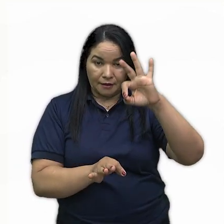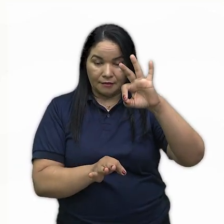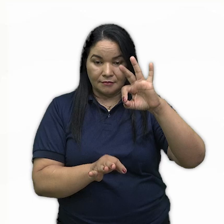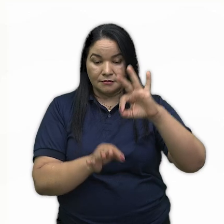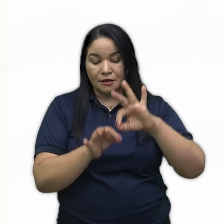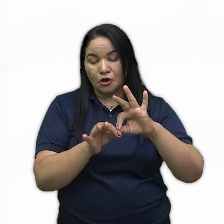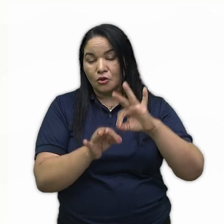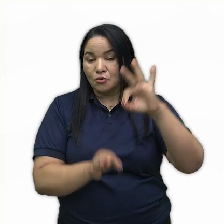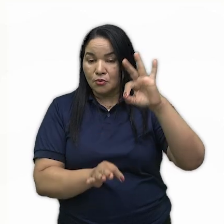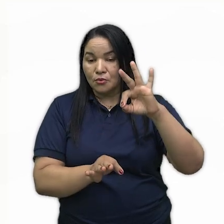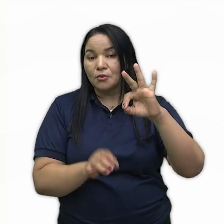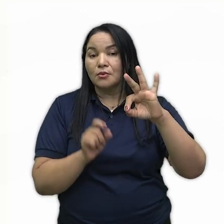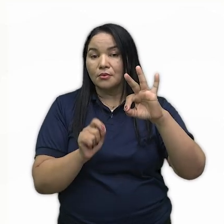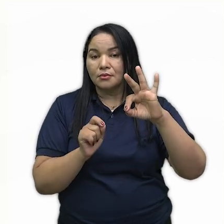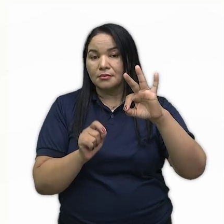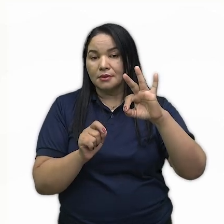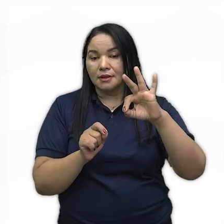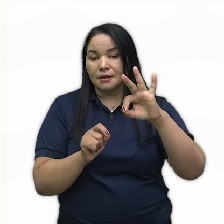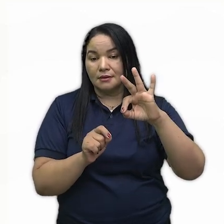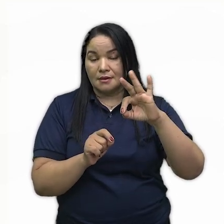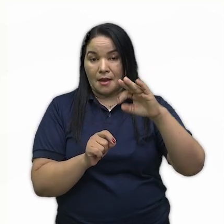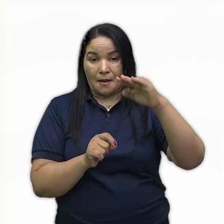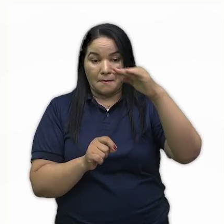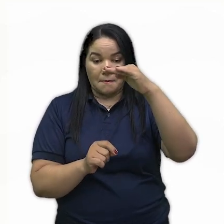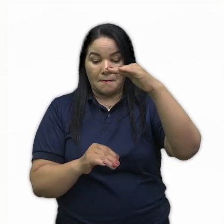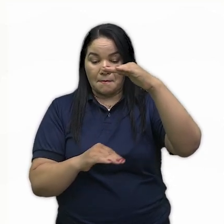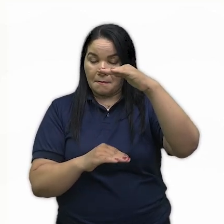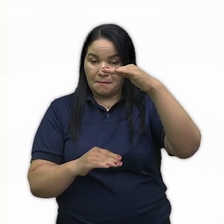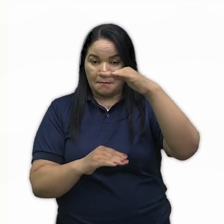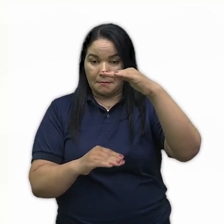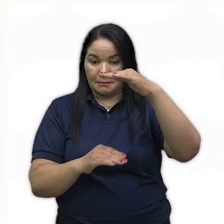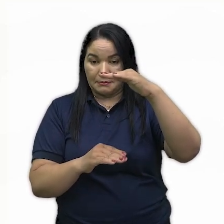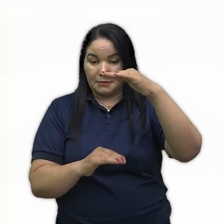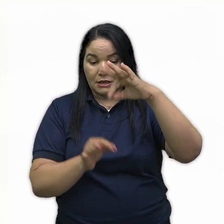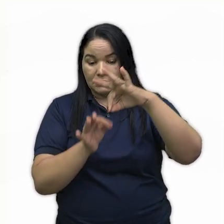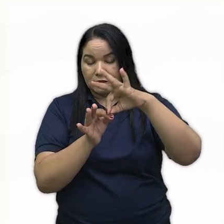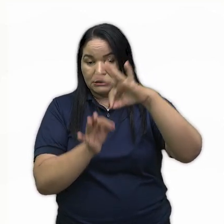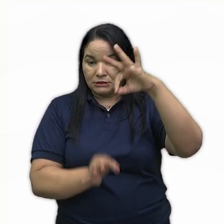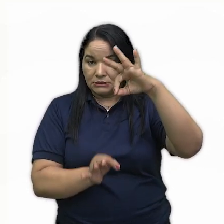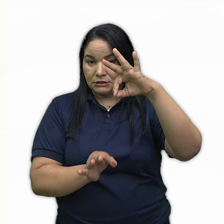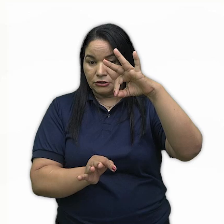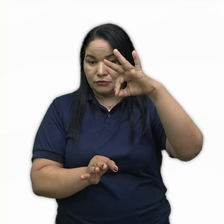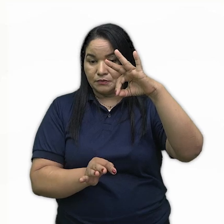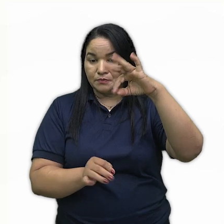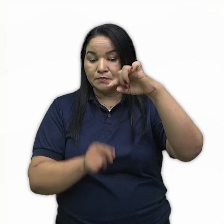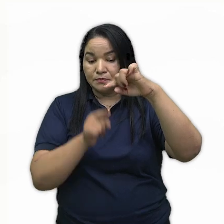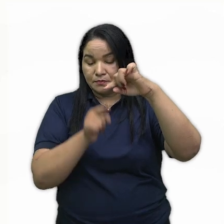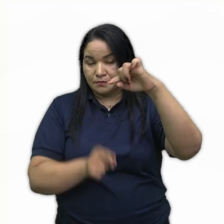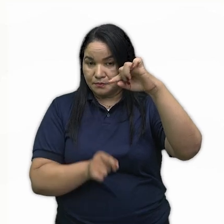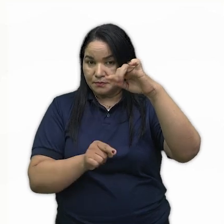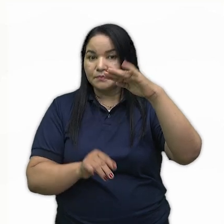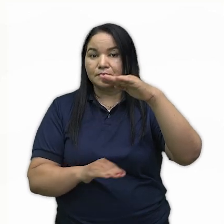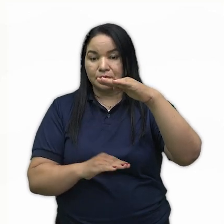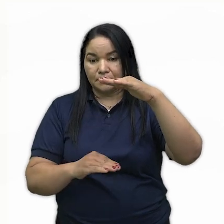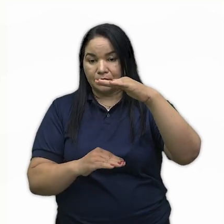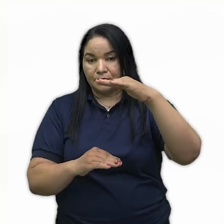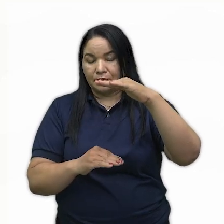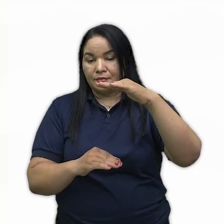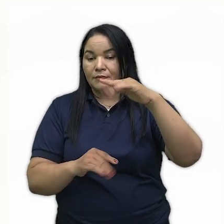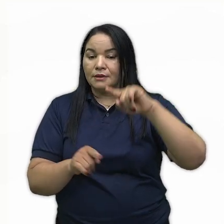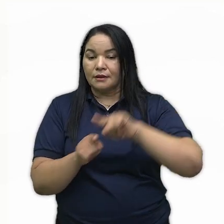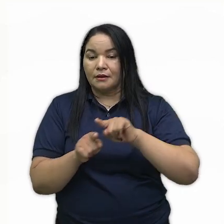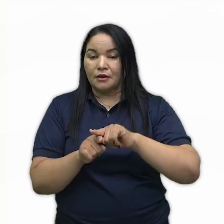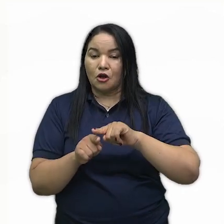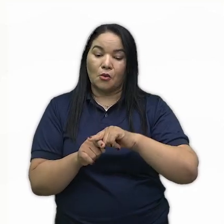A altura é a distância entre as duas bases, ok? Então, a distância ali que tiver de uma